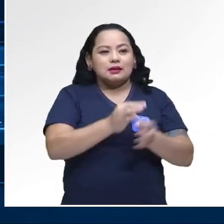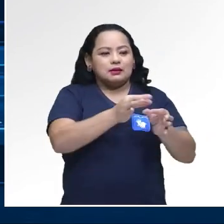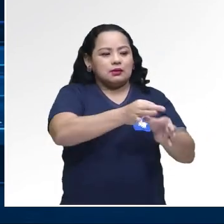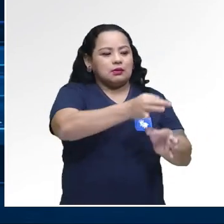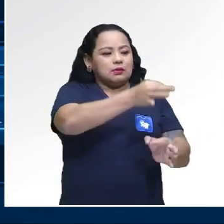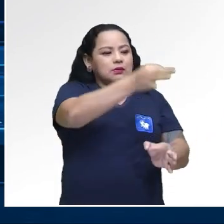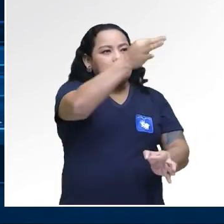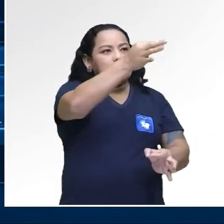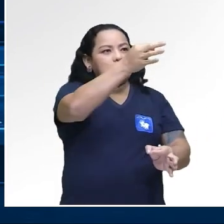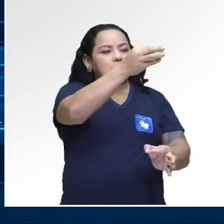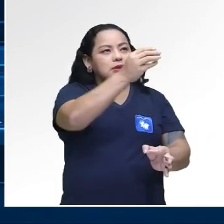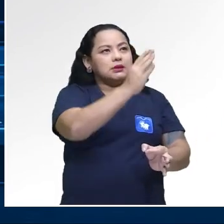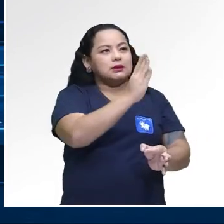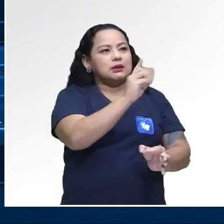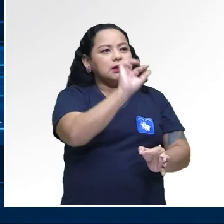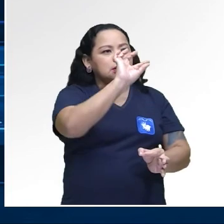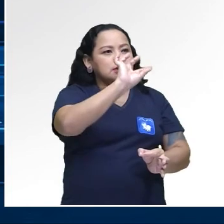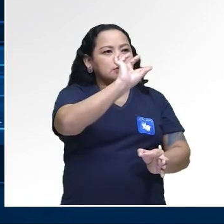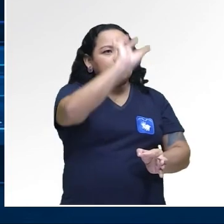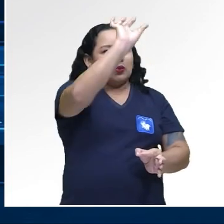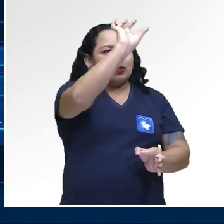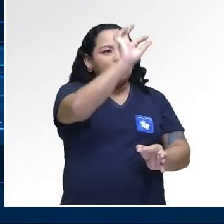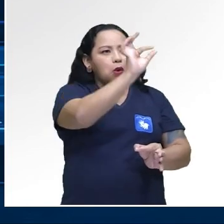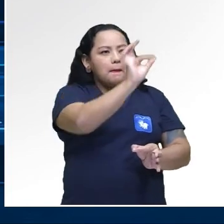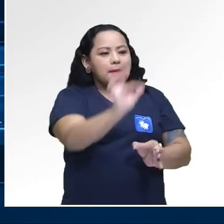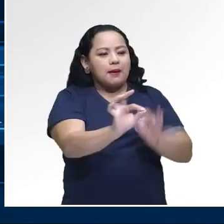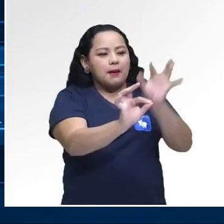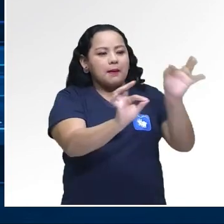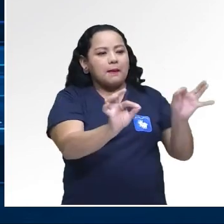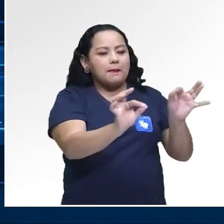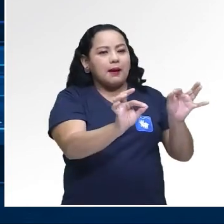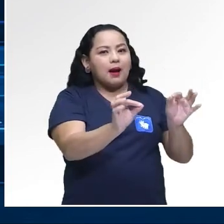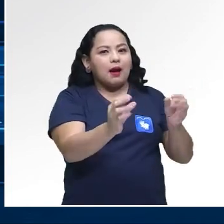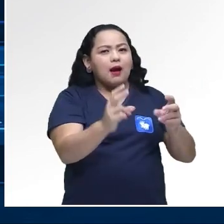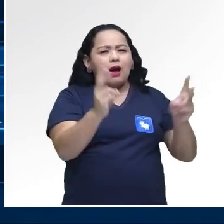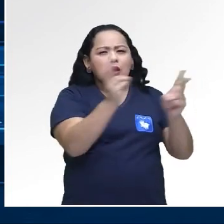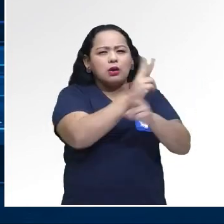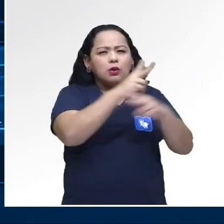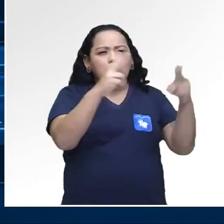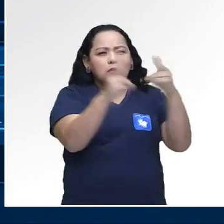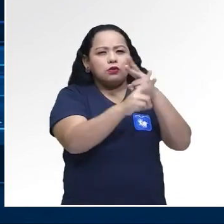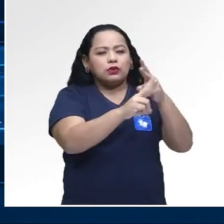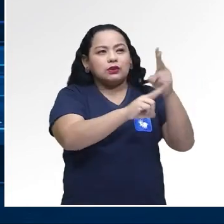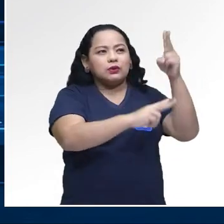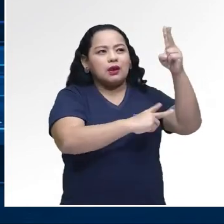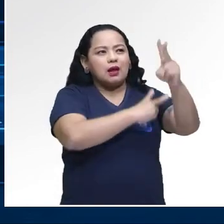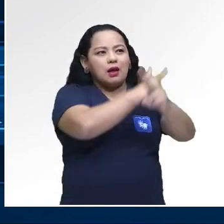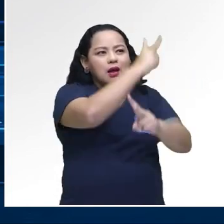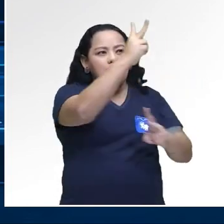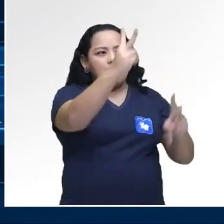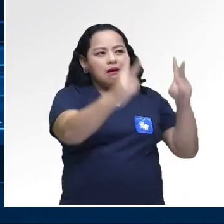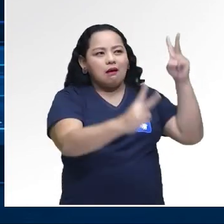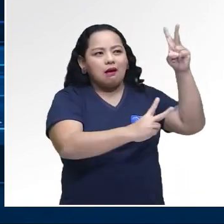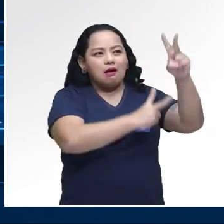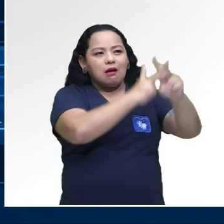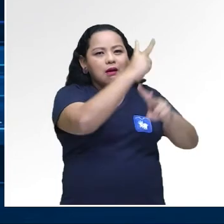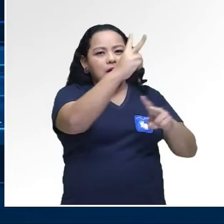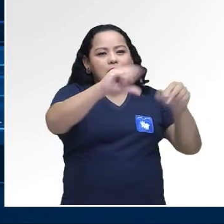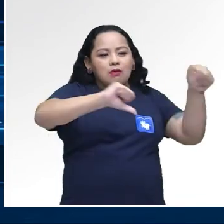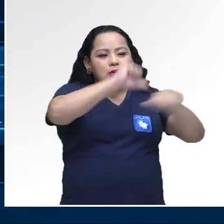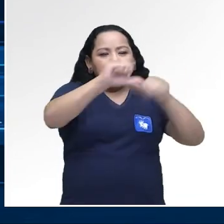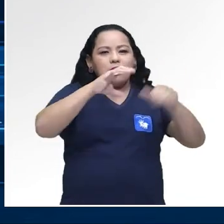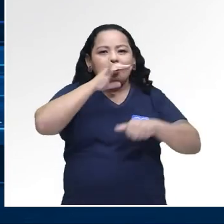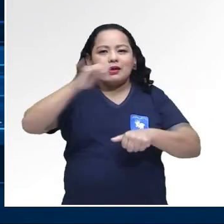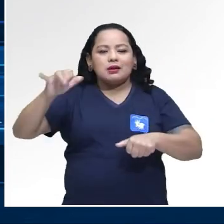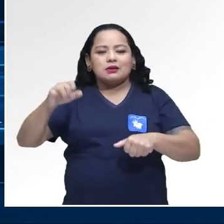que com o auxílio dos ventos ela vai girar, e aí quando ela gira ocorre essa transformação de energia, né,